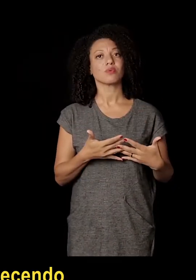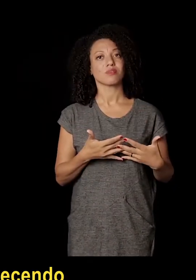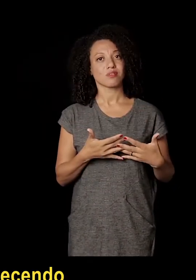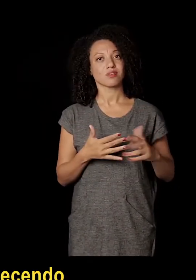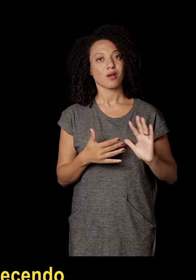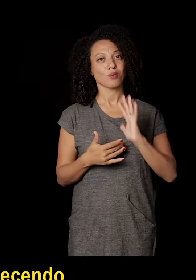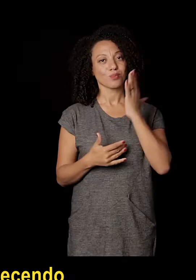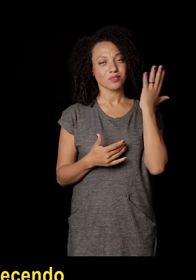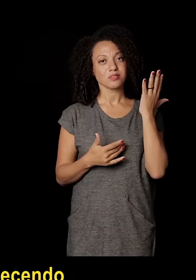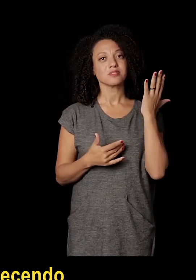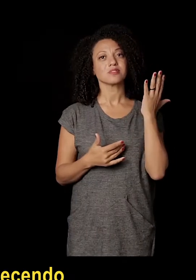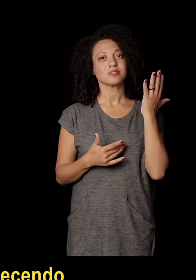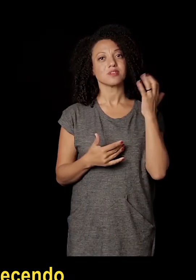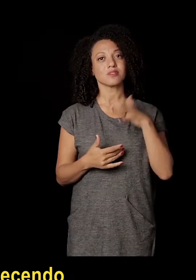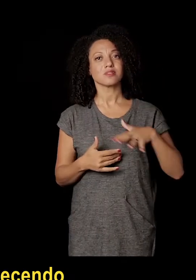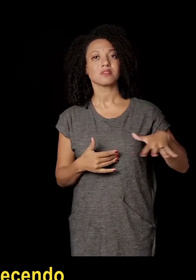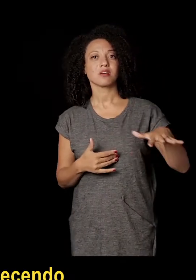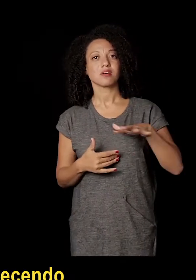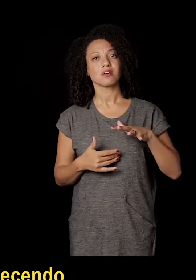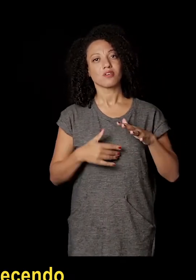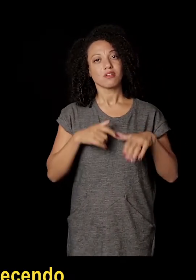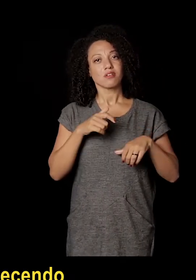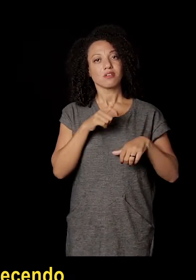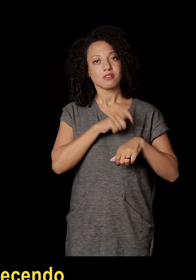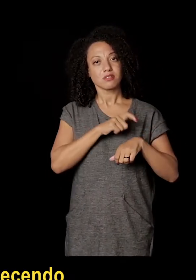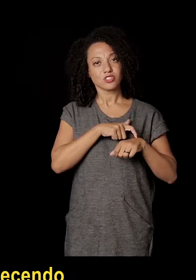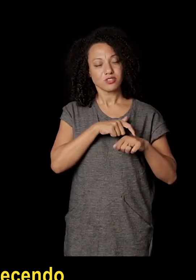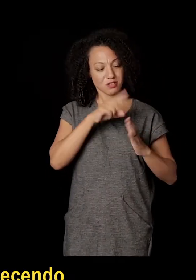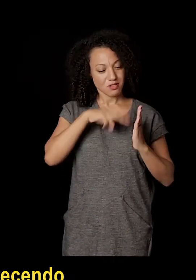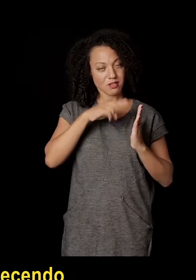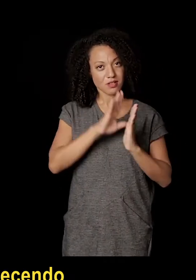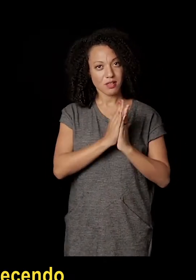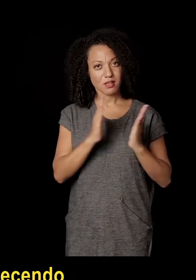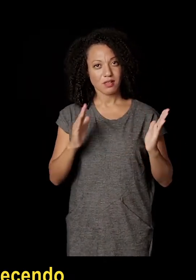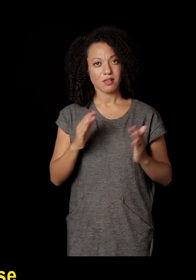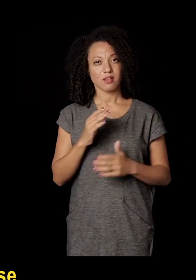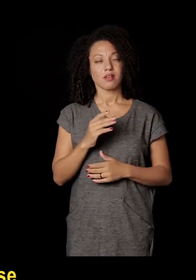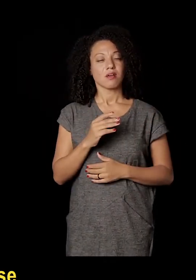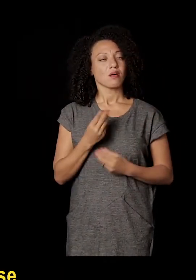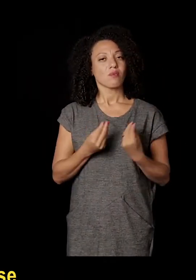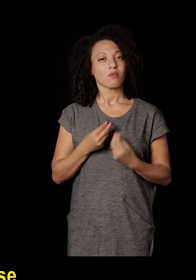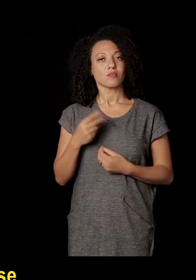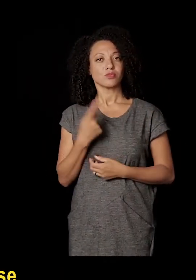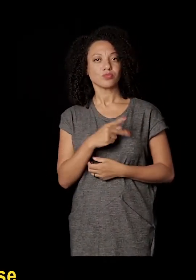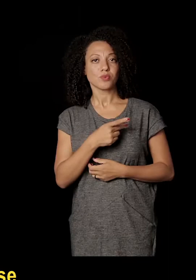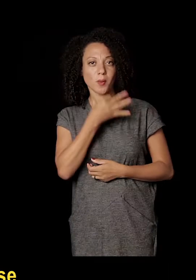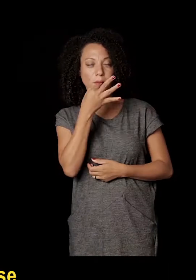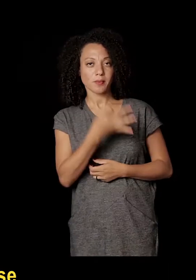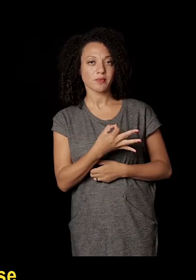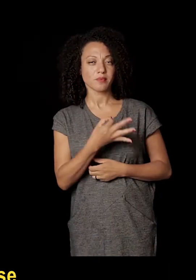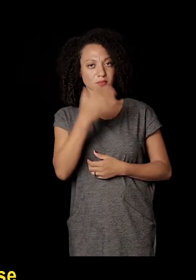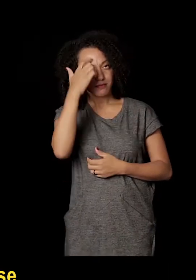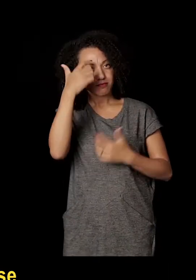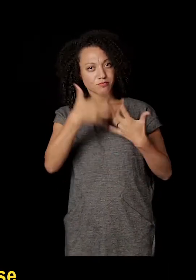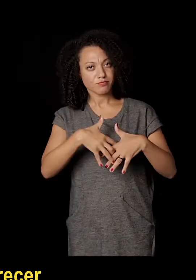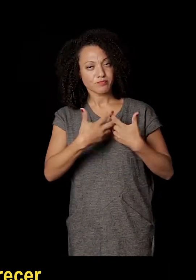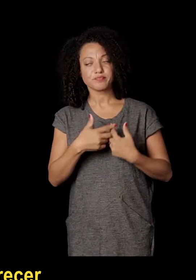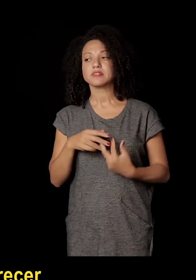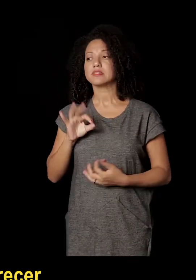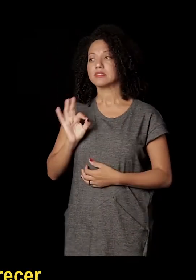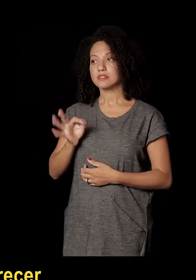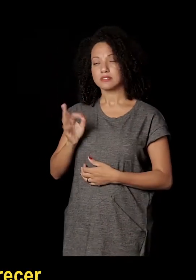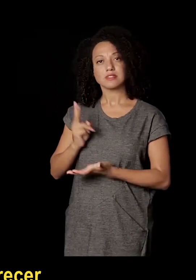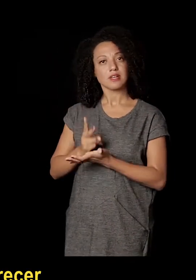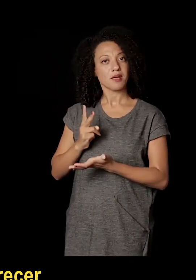também acaba acontecendo no ambiente das leituras de portfólio. De que maneira isso foi se desenhando na cabeça do Yatan?